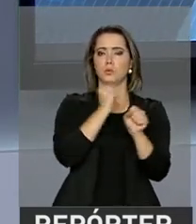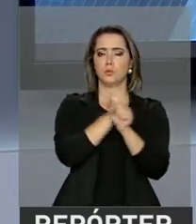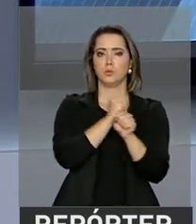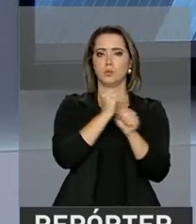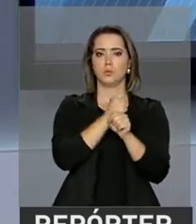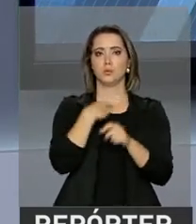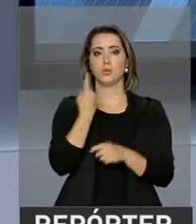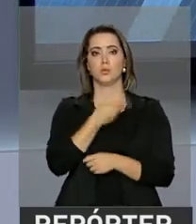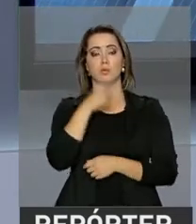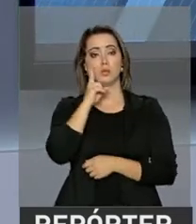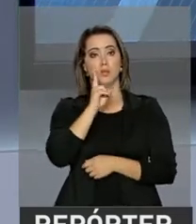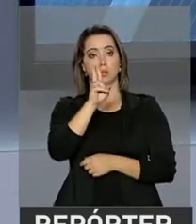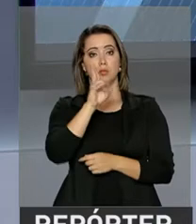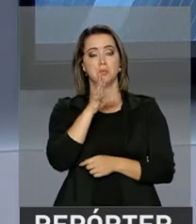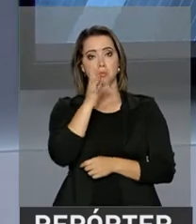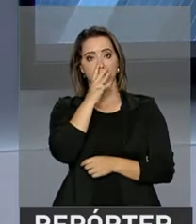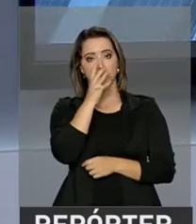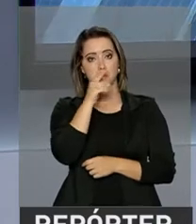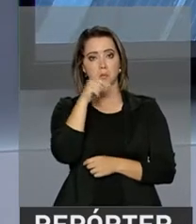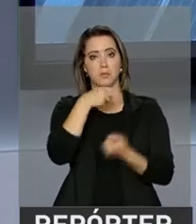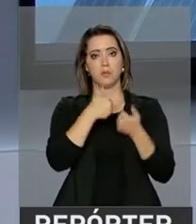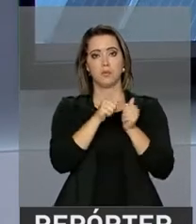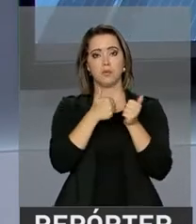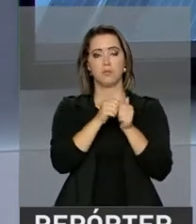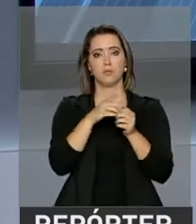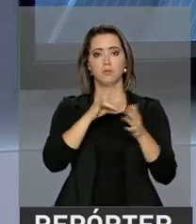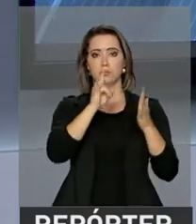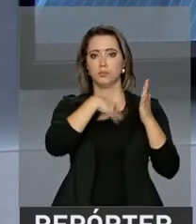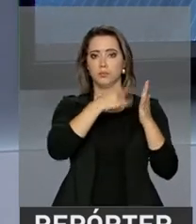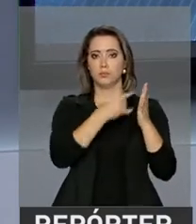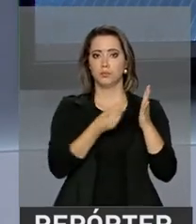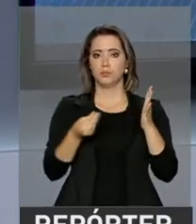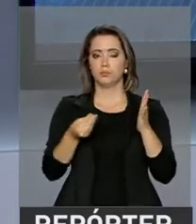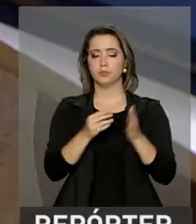desses documentos, que vieram do Arquivo Nacional do Rio de Janeiro.